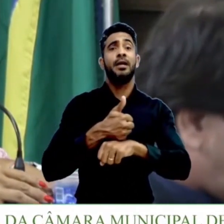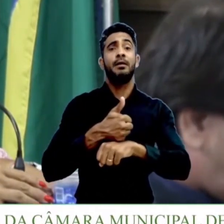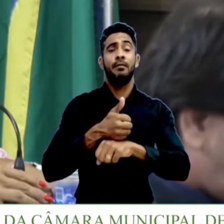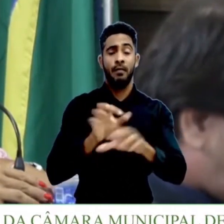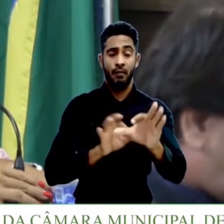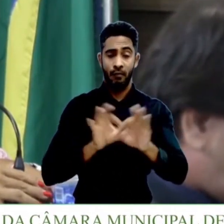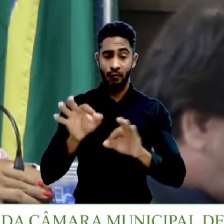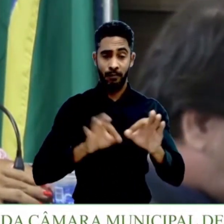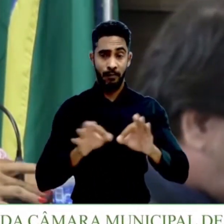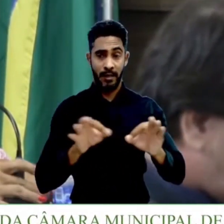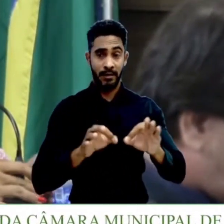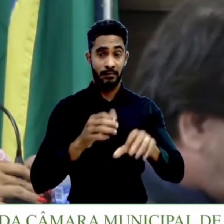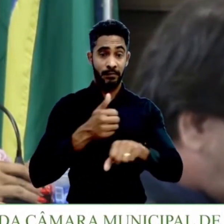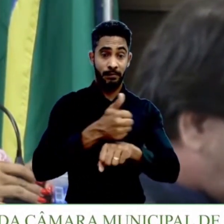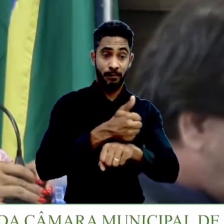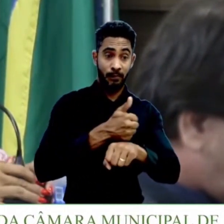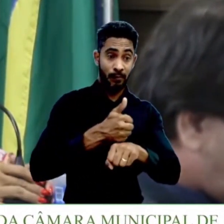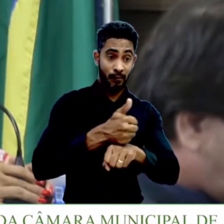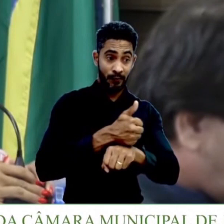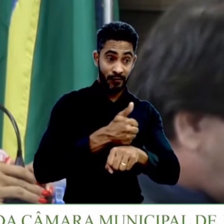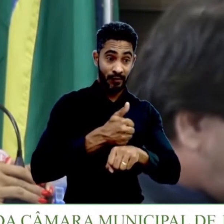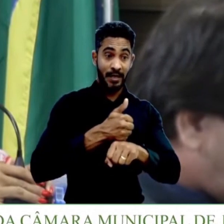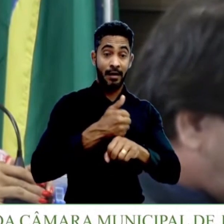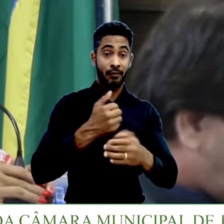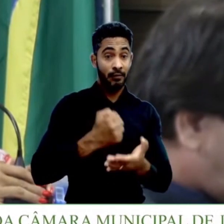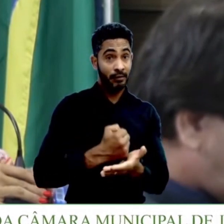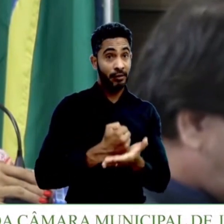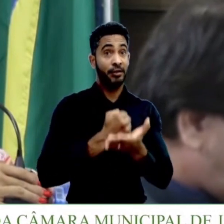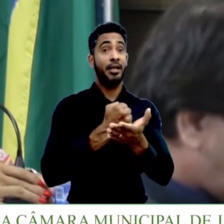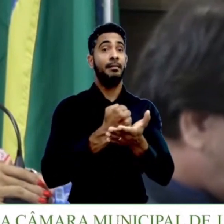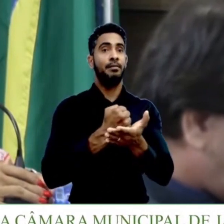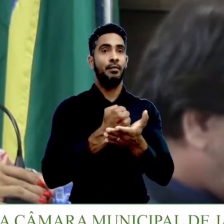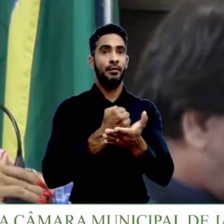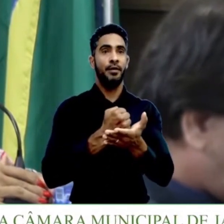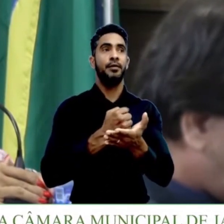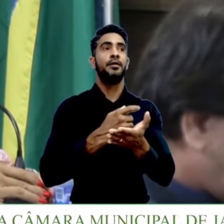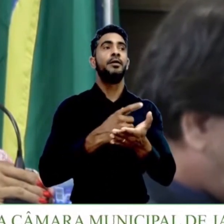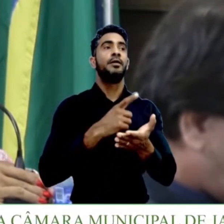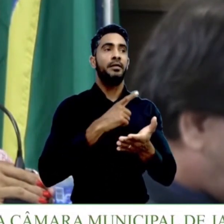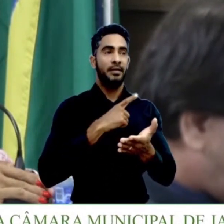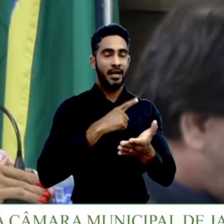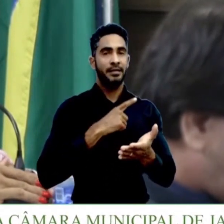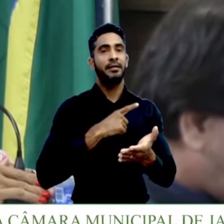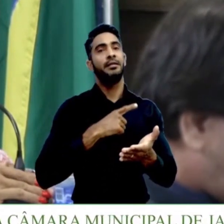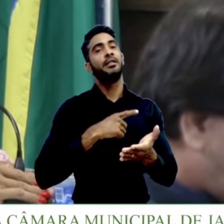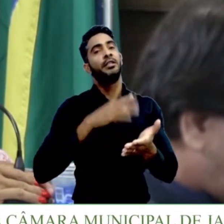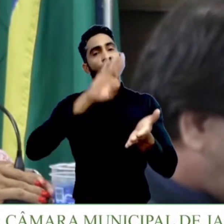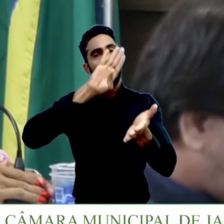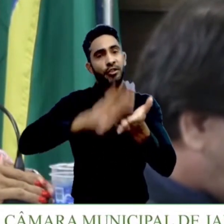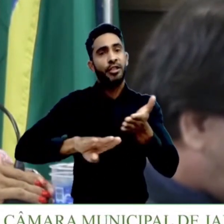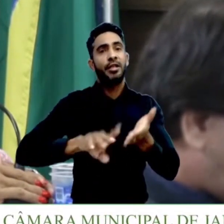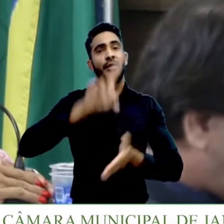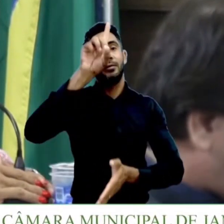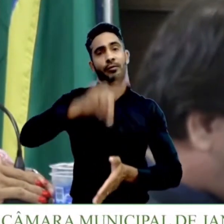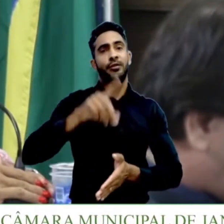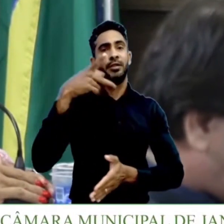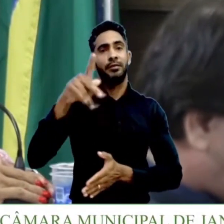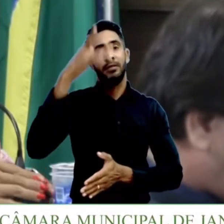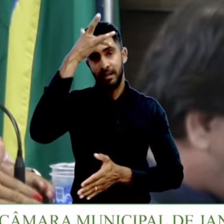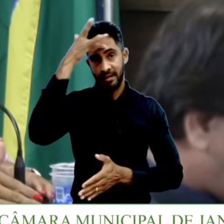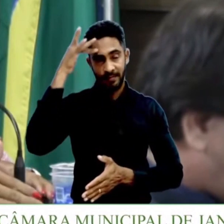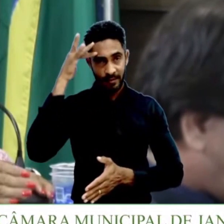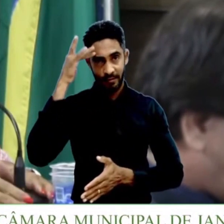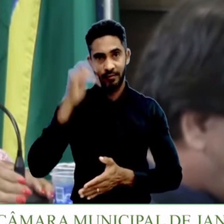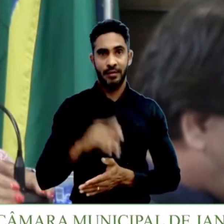de cargo chegou como profissionais de apoio. Isso aí está usurpando, sim, um direito dos profissionais de